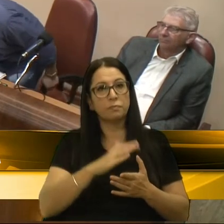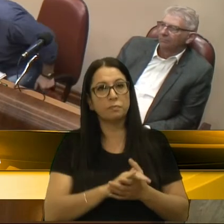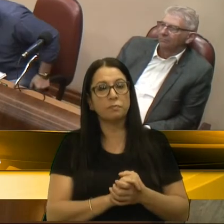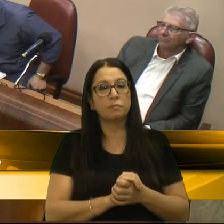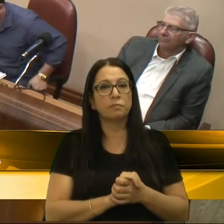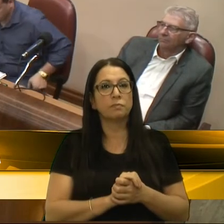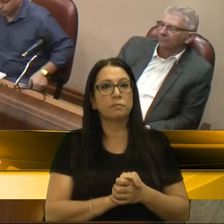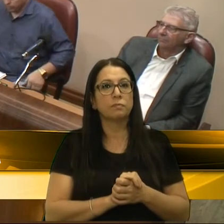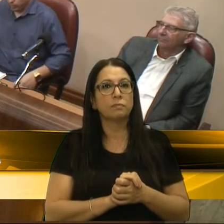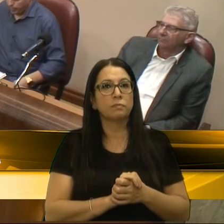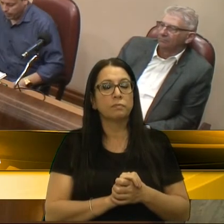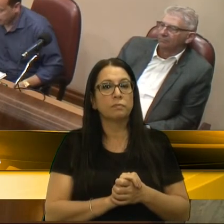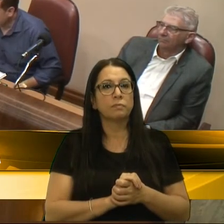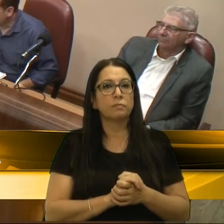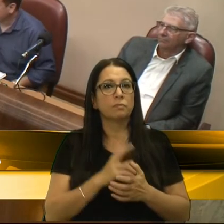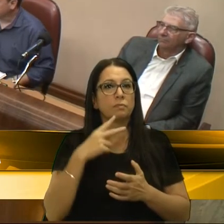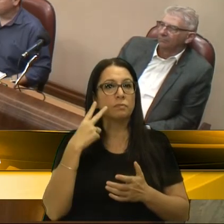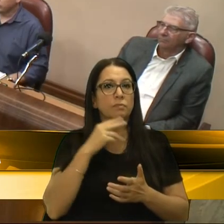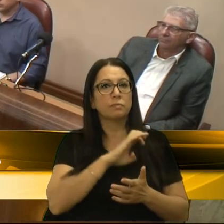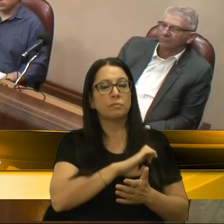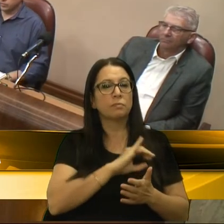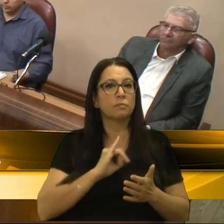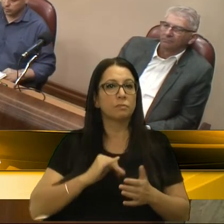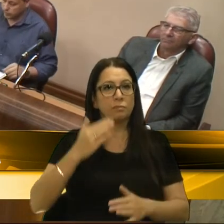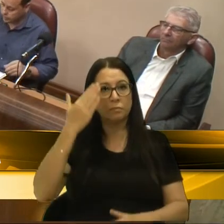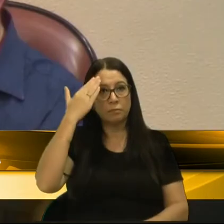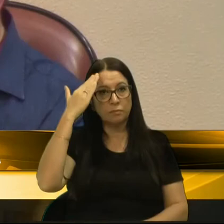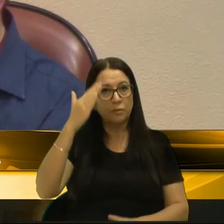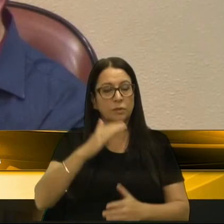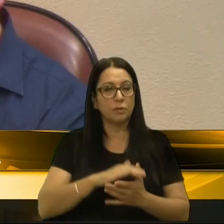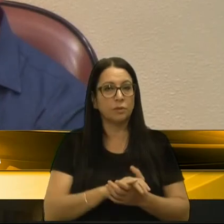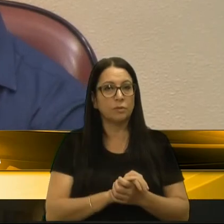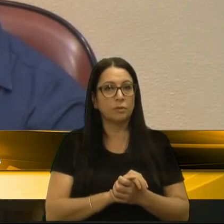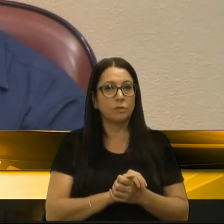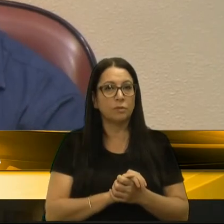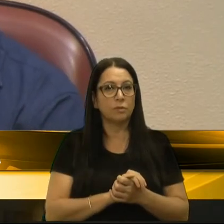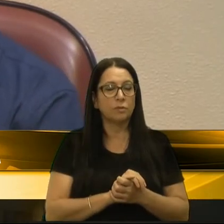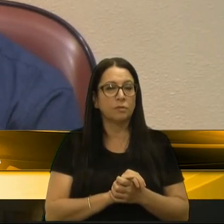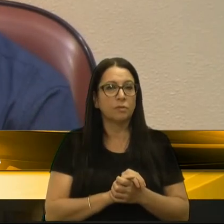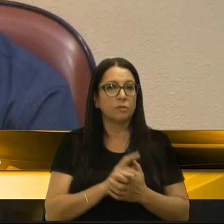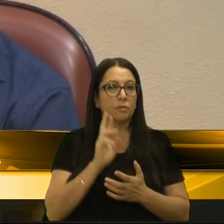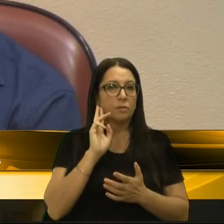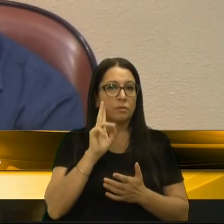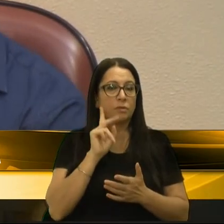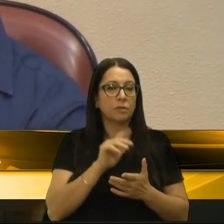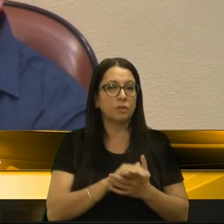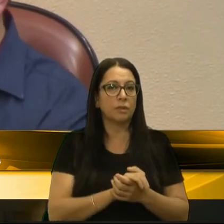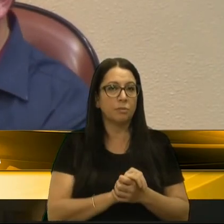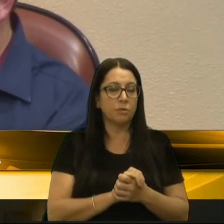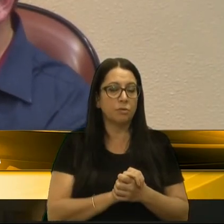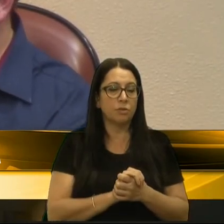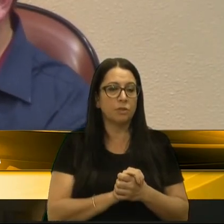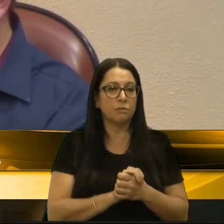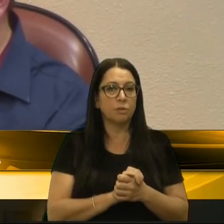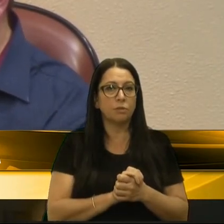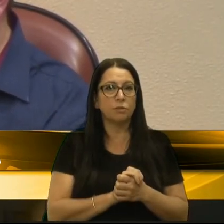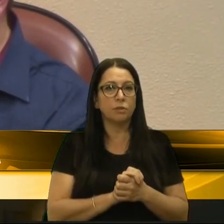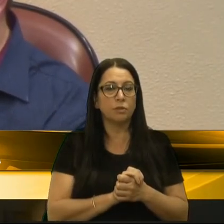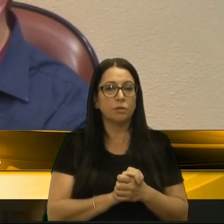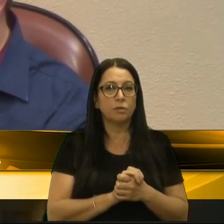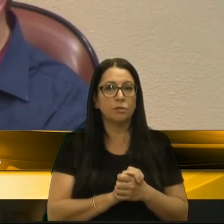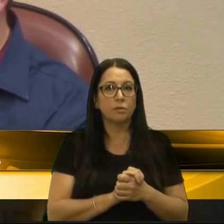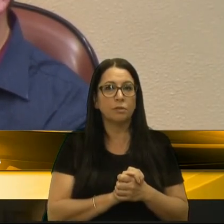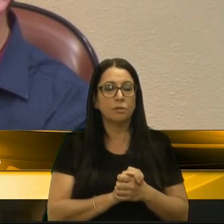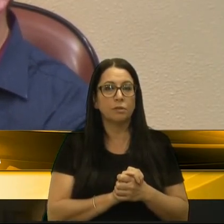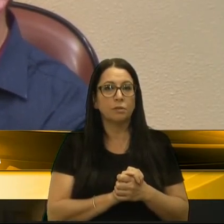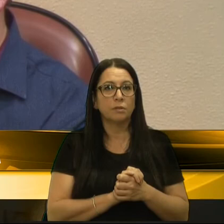mão. Vereador Ed Carlos também agradece. Vereador Renato Oliveira também